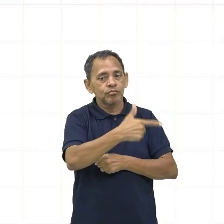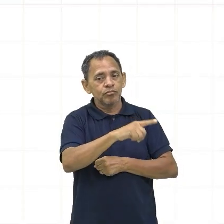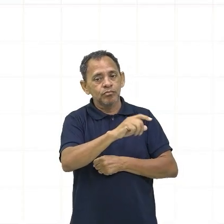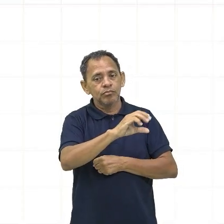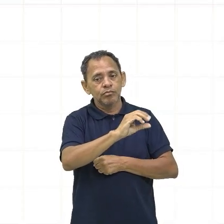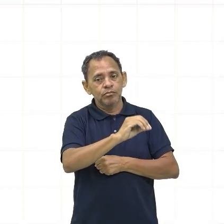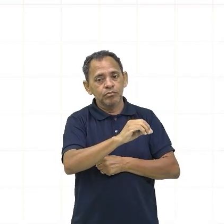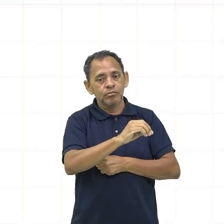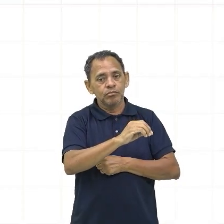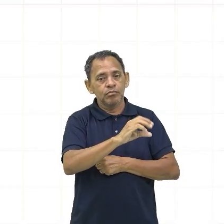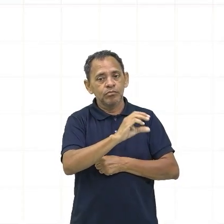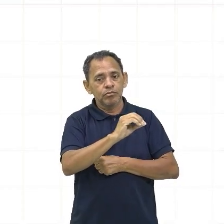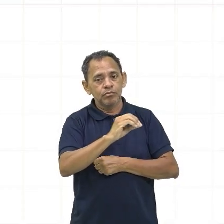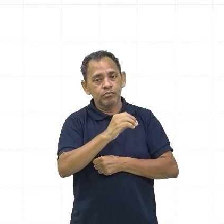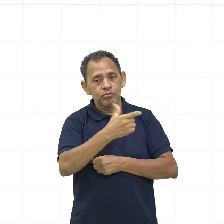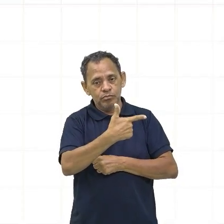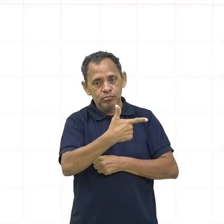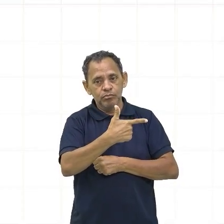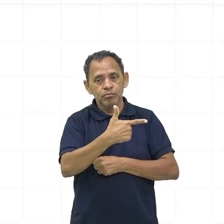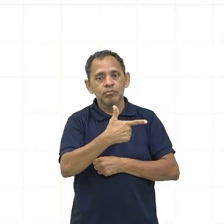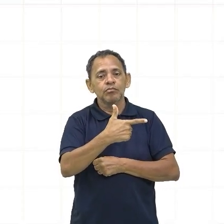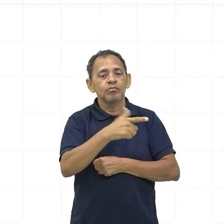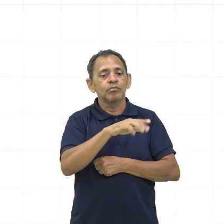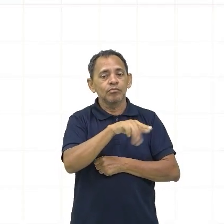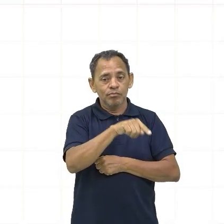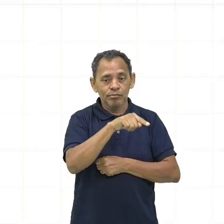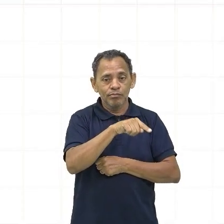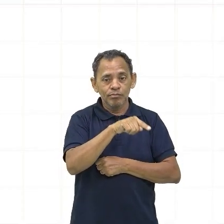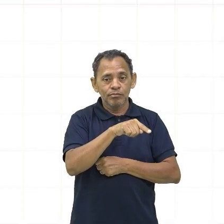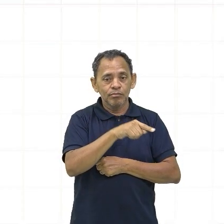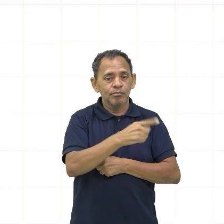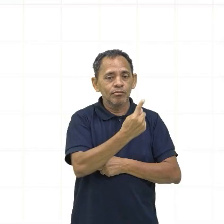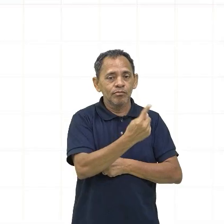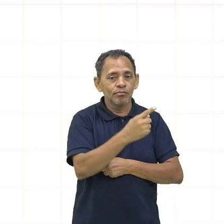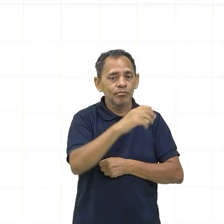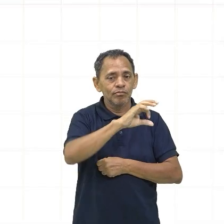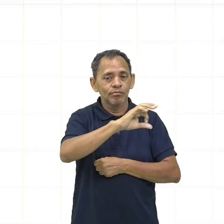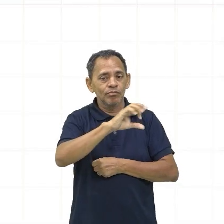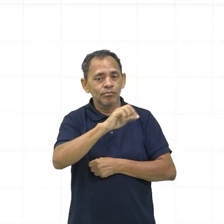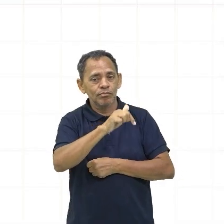2002, ela estava em torno de